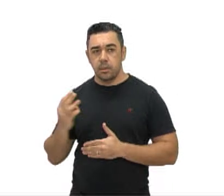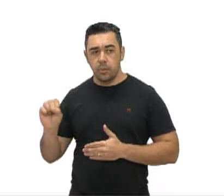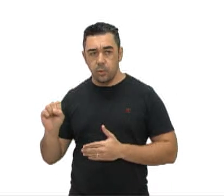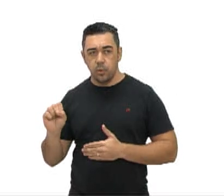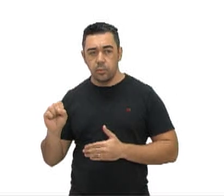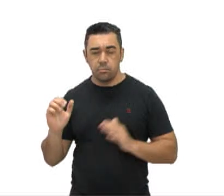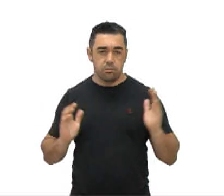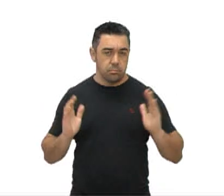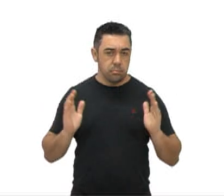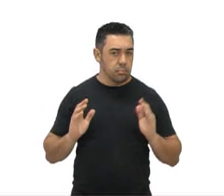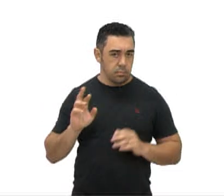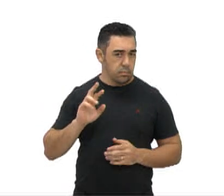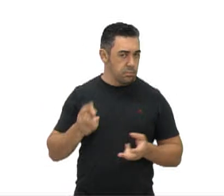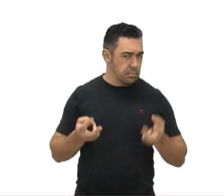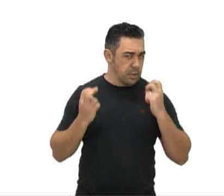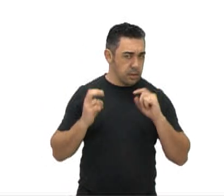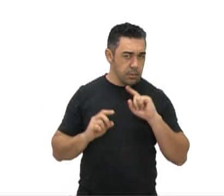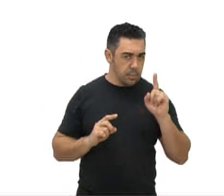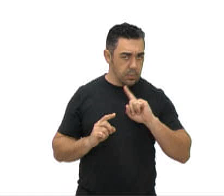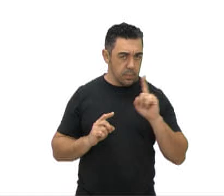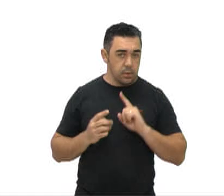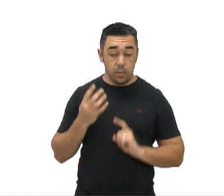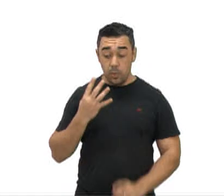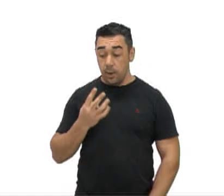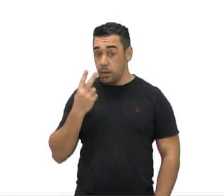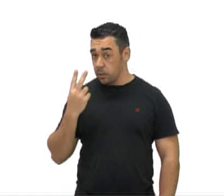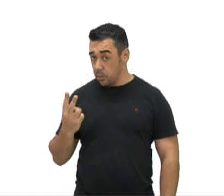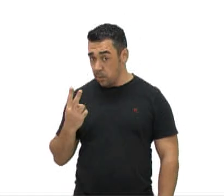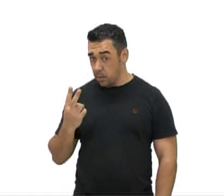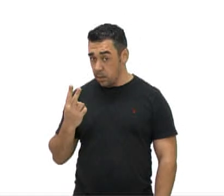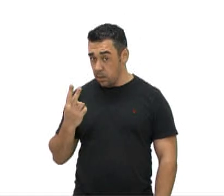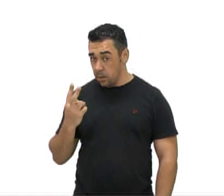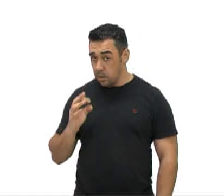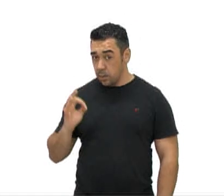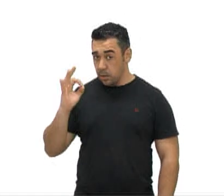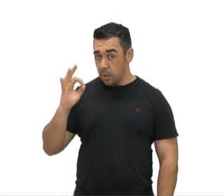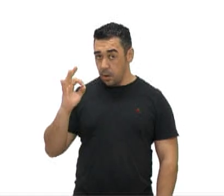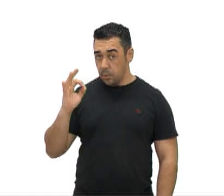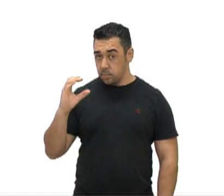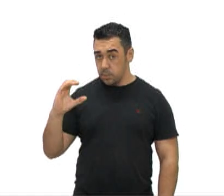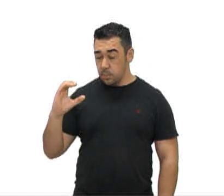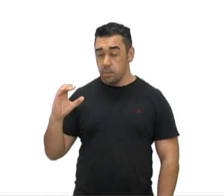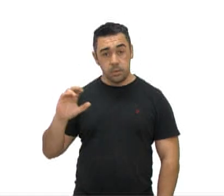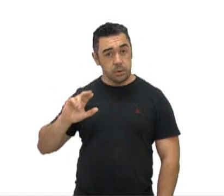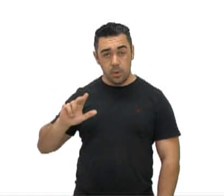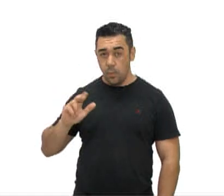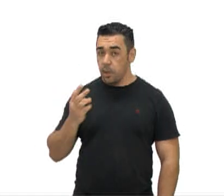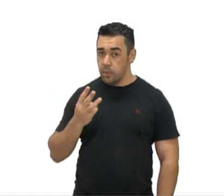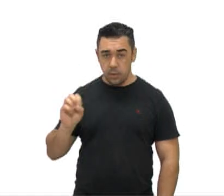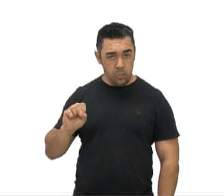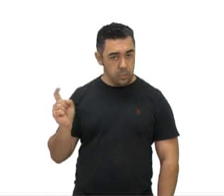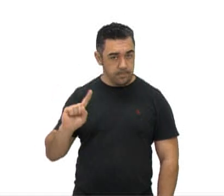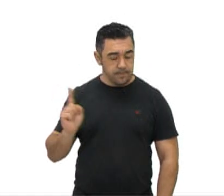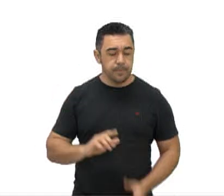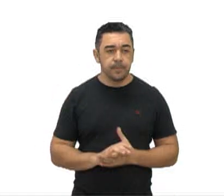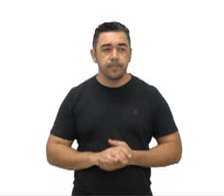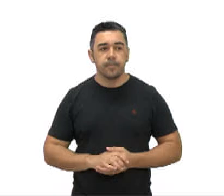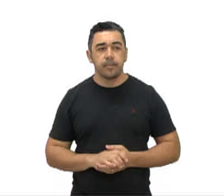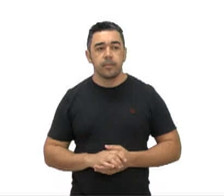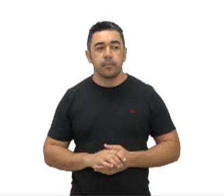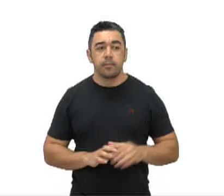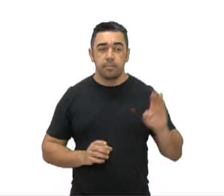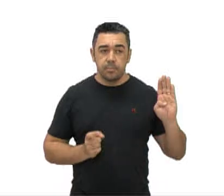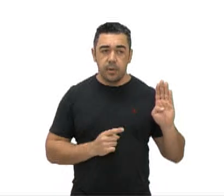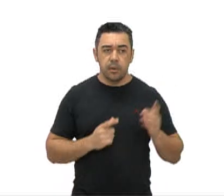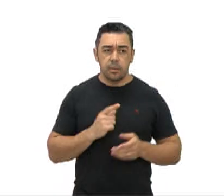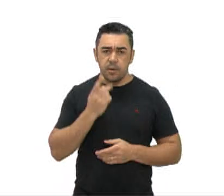Bom, eu percebo ali que tem o número 42, né, o número 42 graus, então não pode ser essa. La previsão